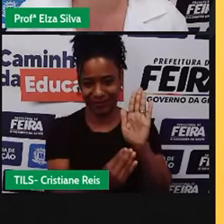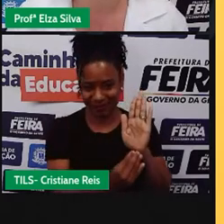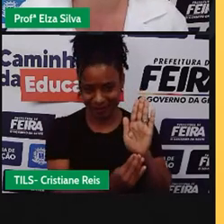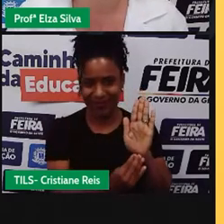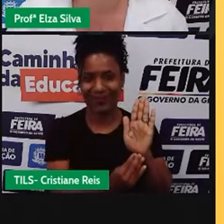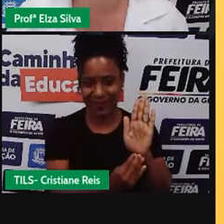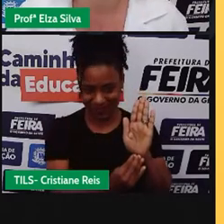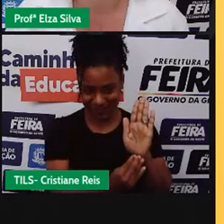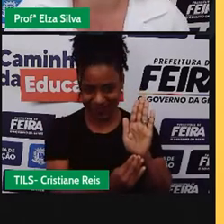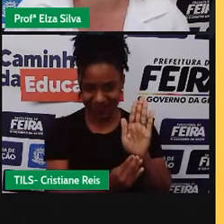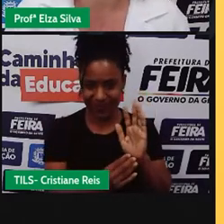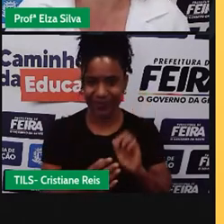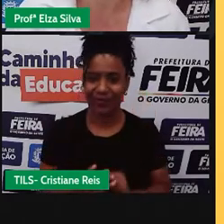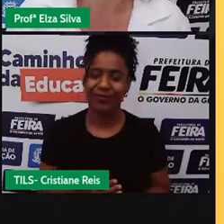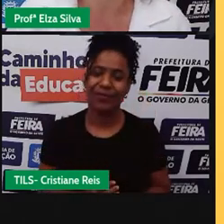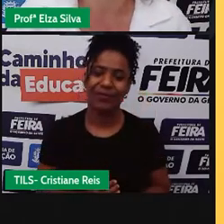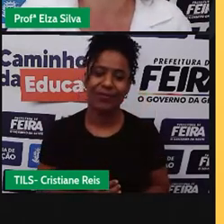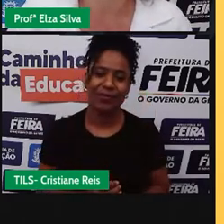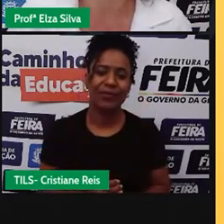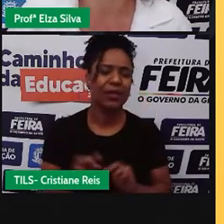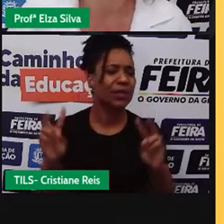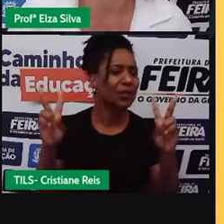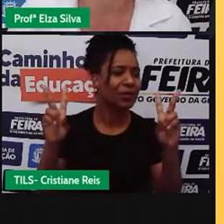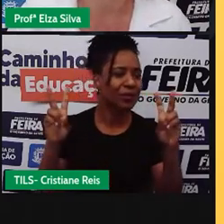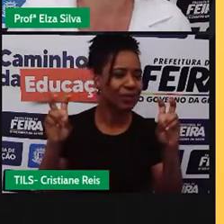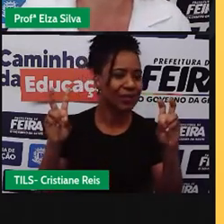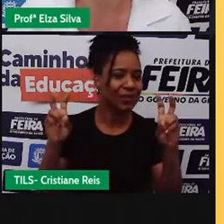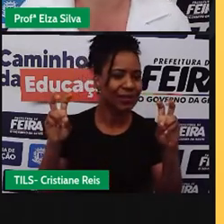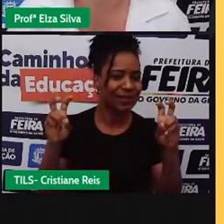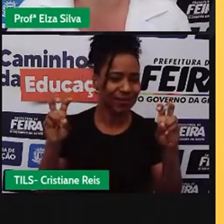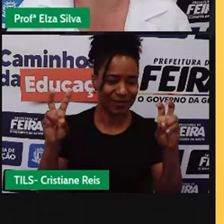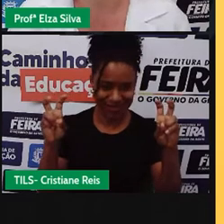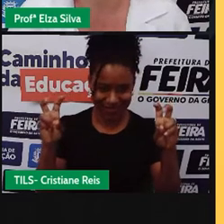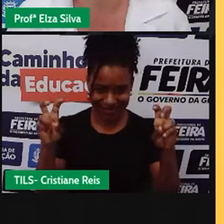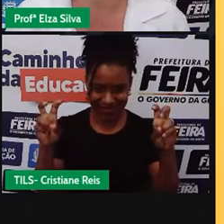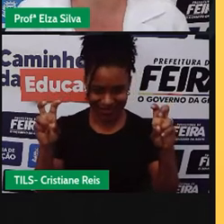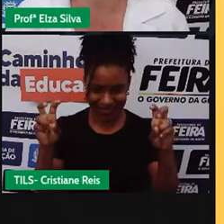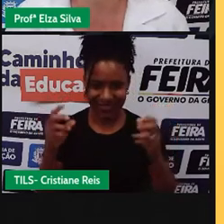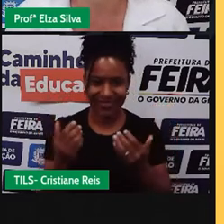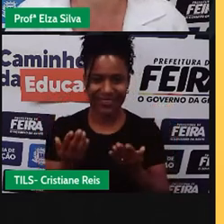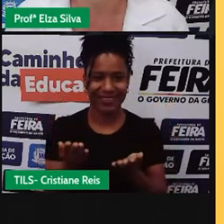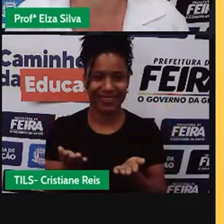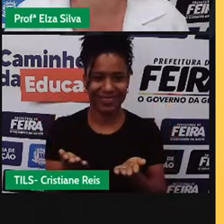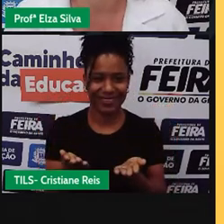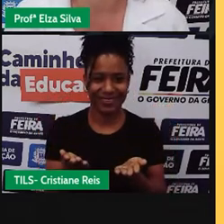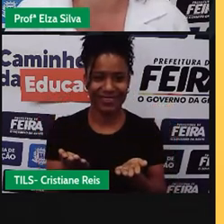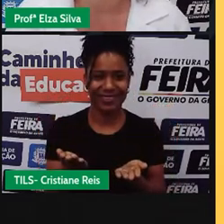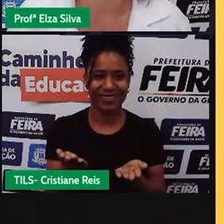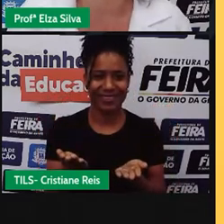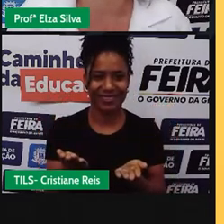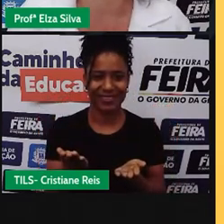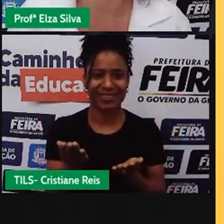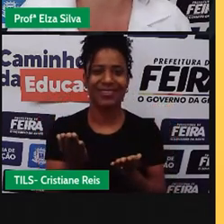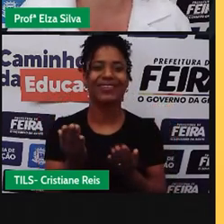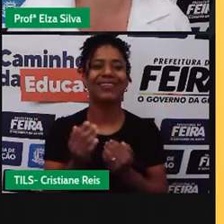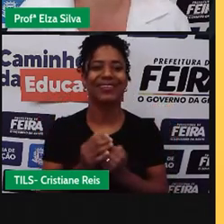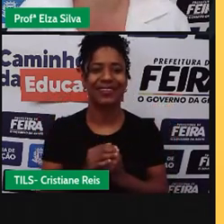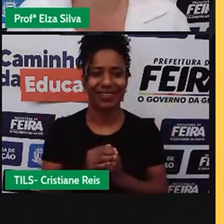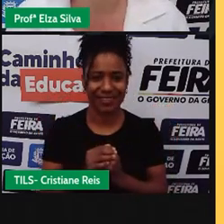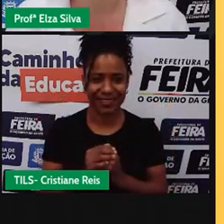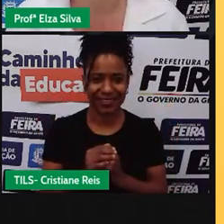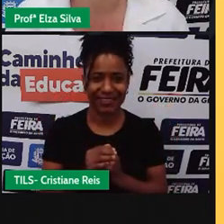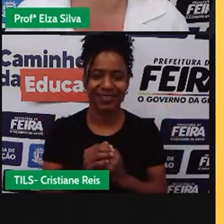escola. E o nosso tema, Jobs and Career, Part 1. Jobs